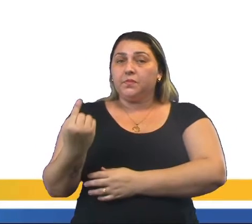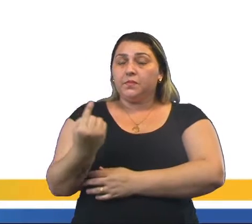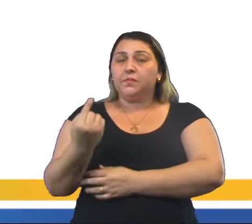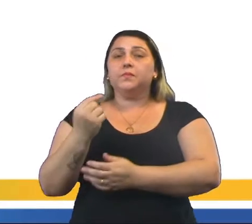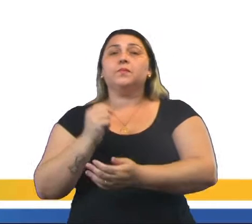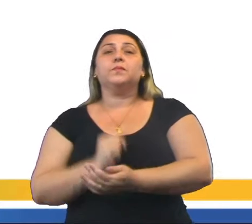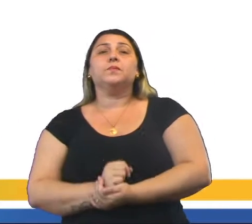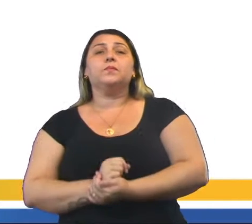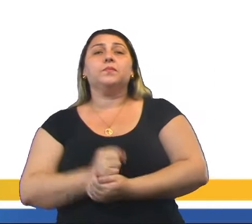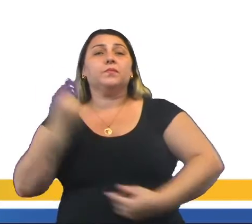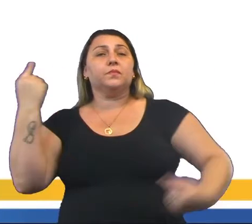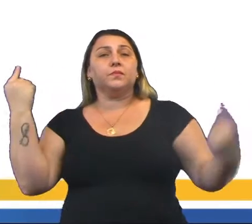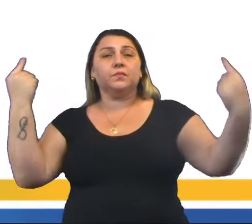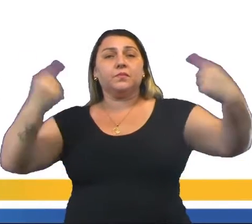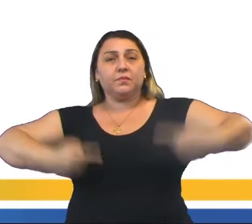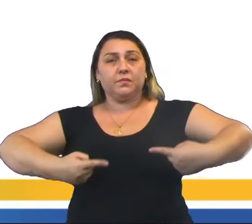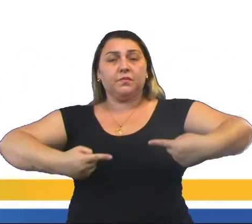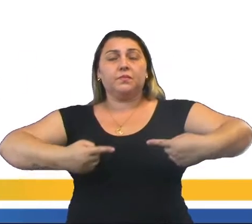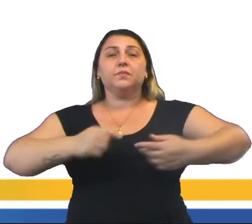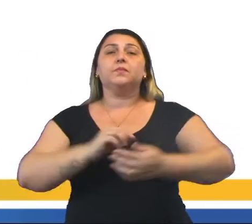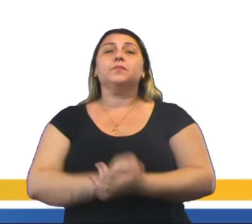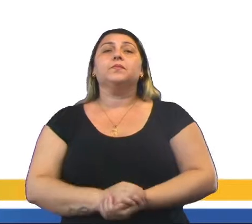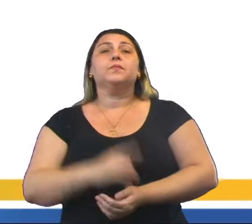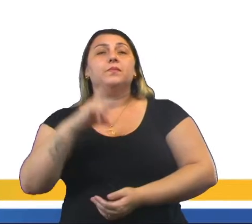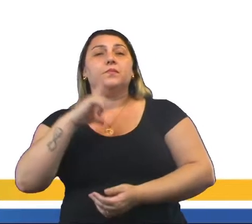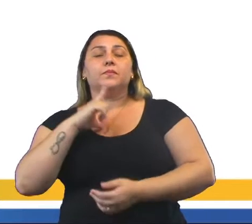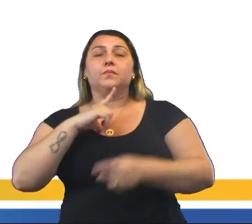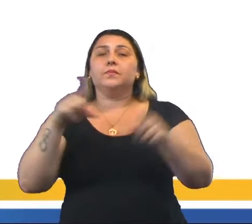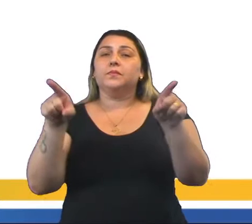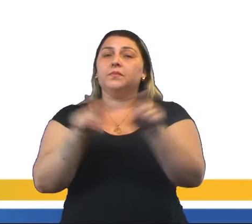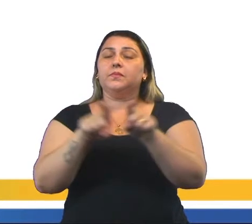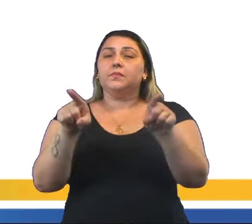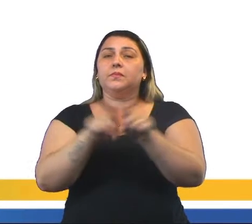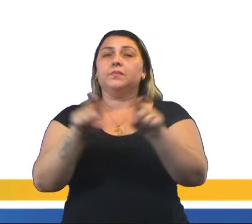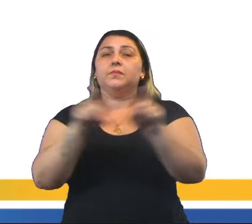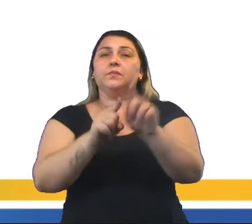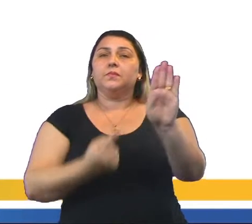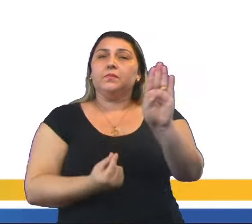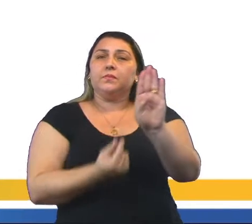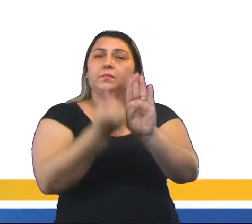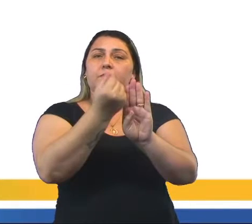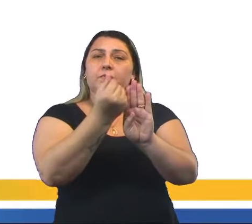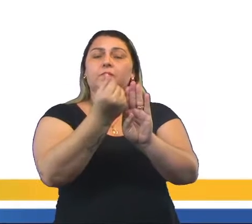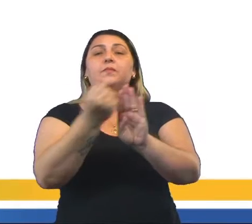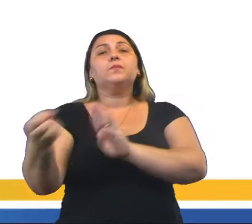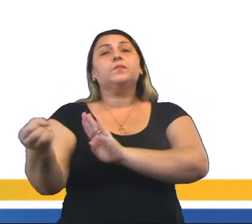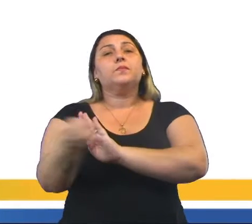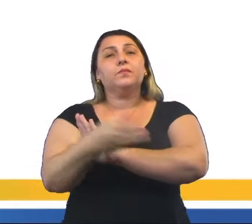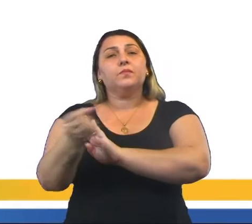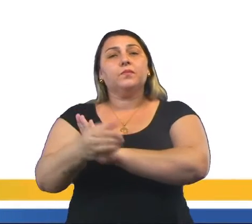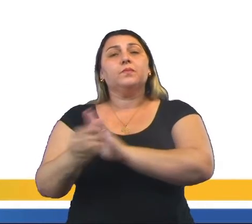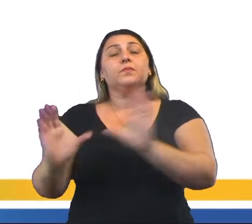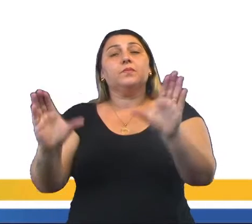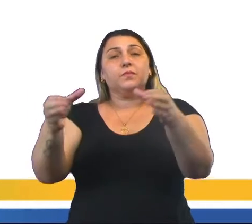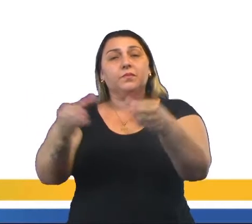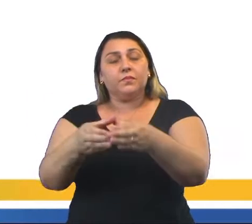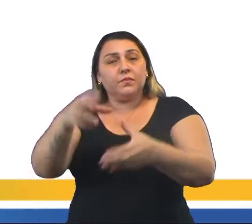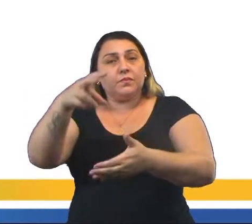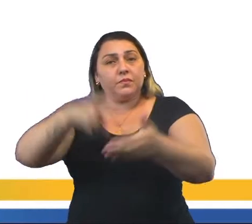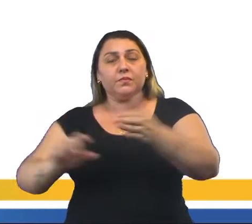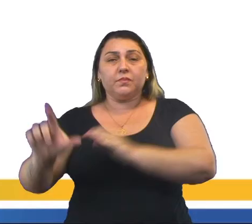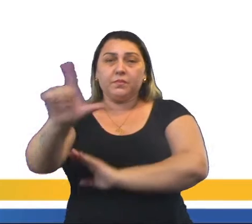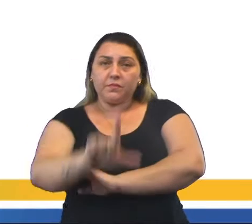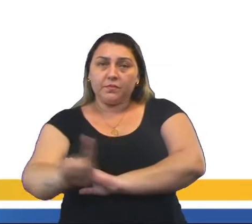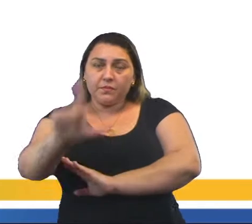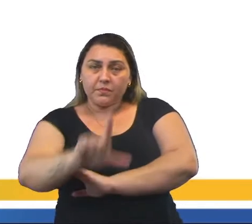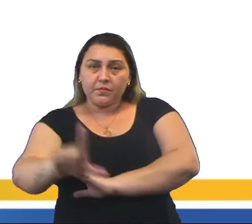da competição, né? E temos também a ascensão da burguesia, que é um novo público leitor das